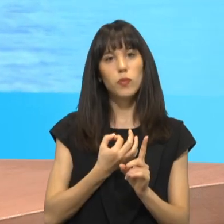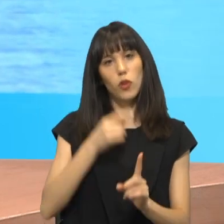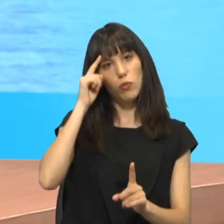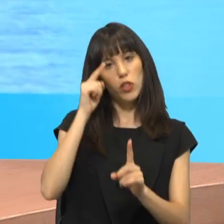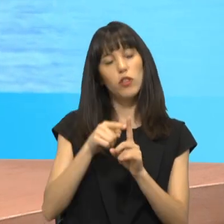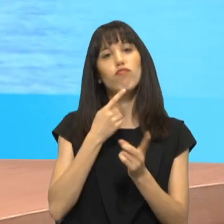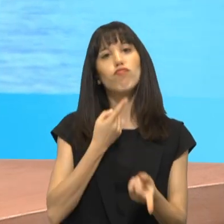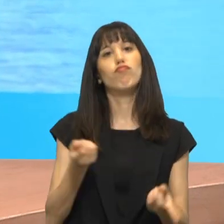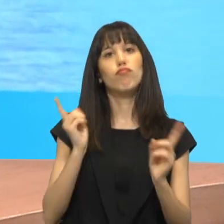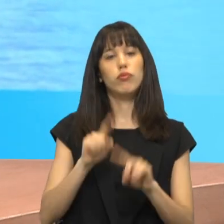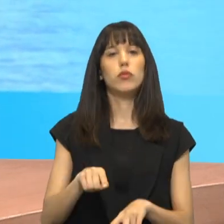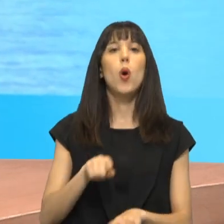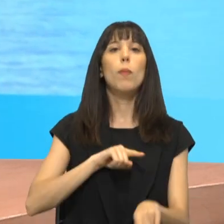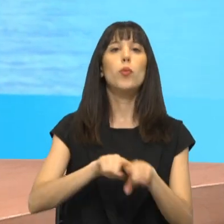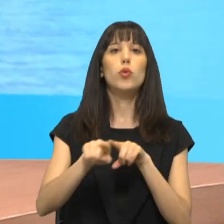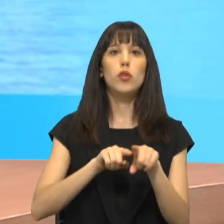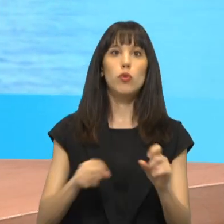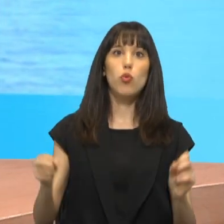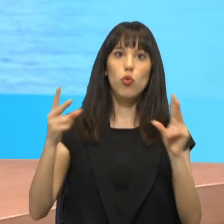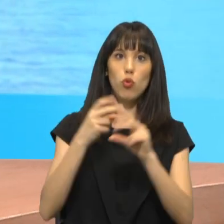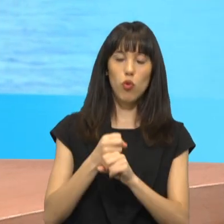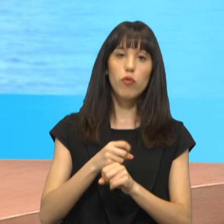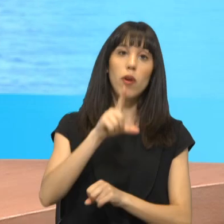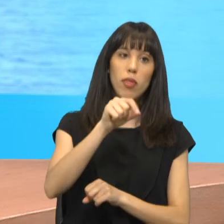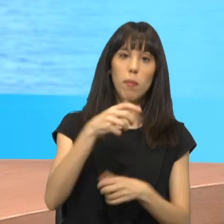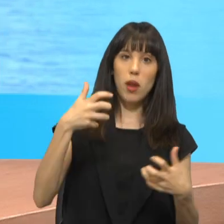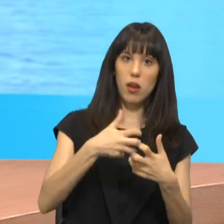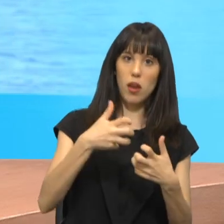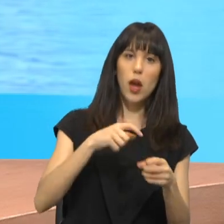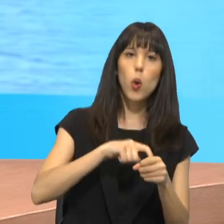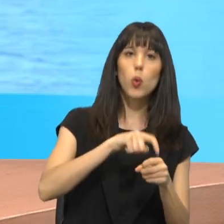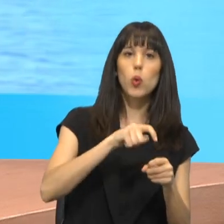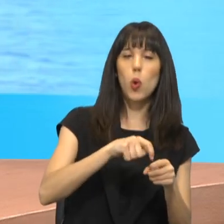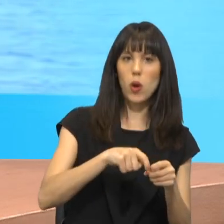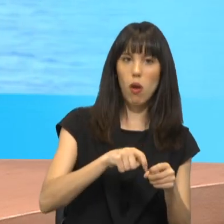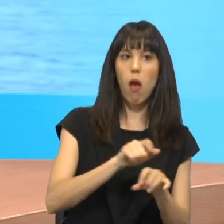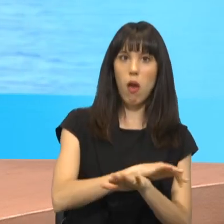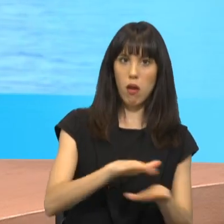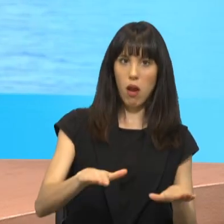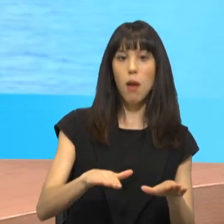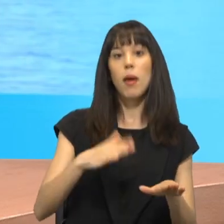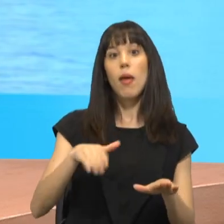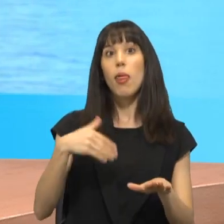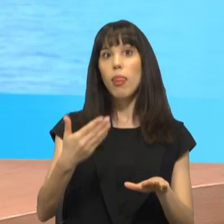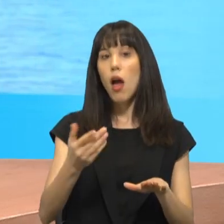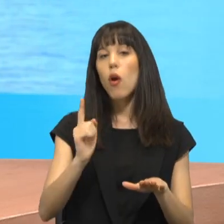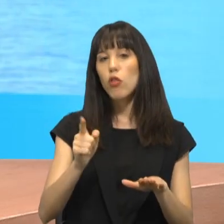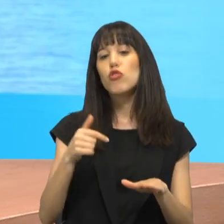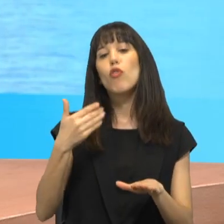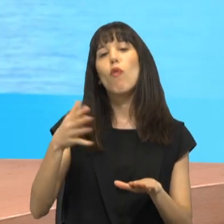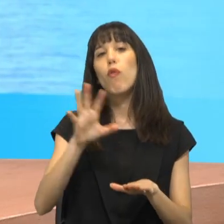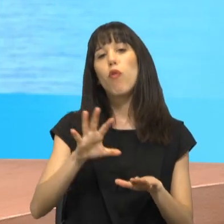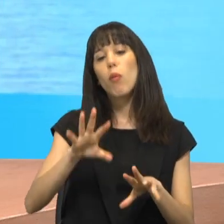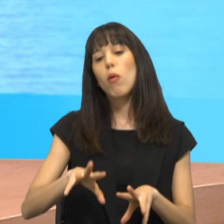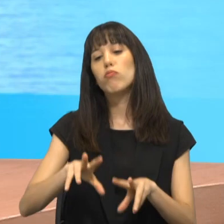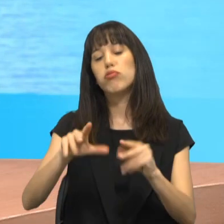novo regime político e do fim da guerra colonial e de um desenvolvimento mais sustentado para o país,